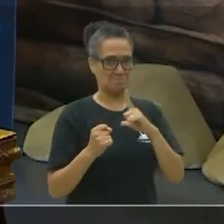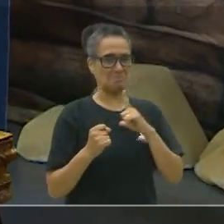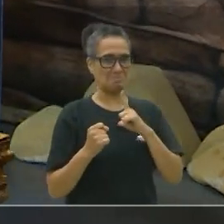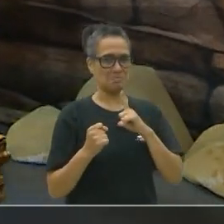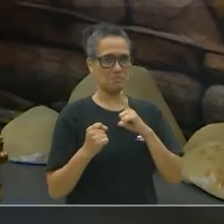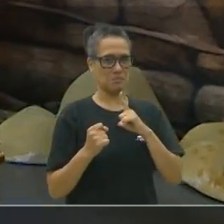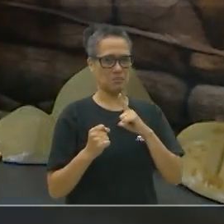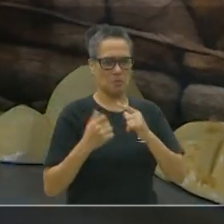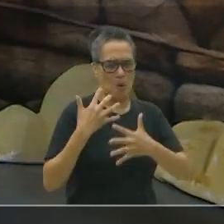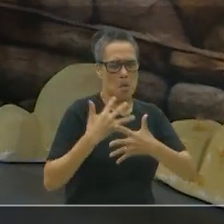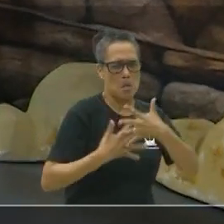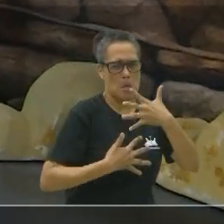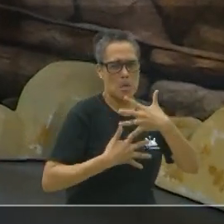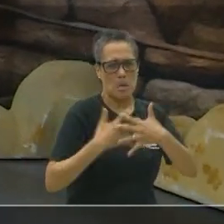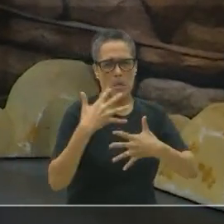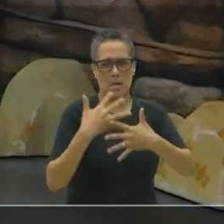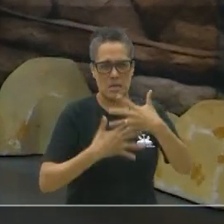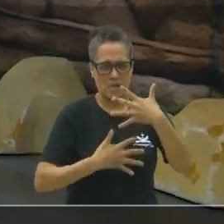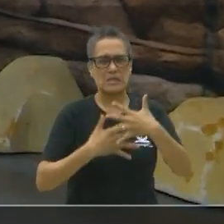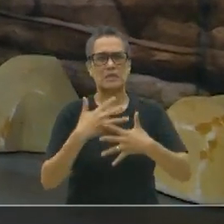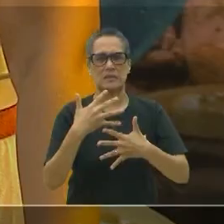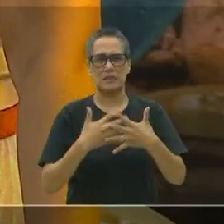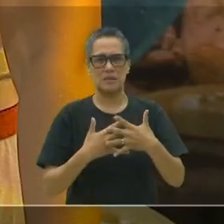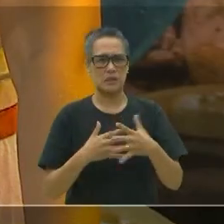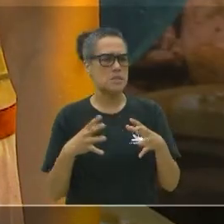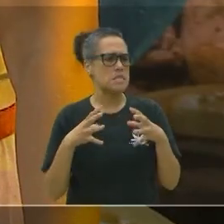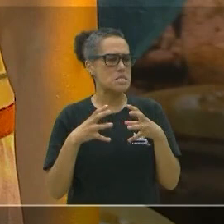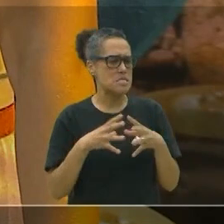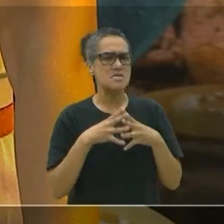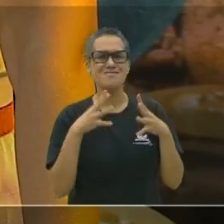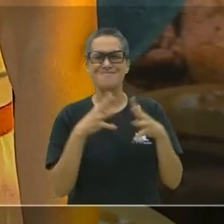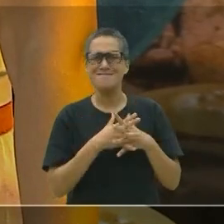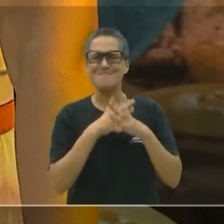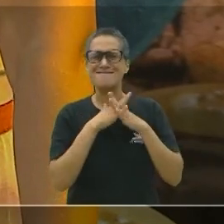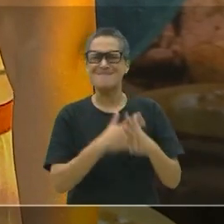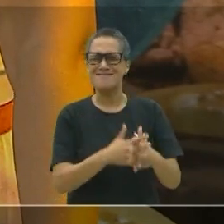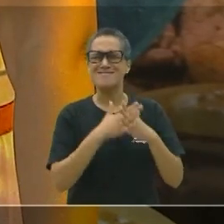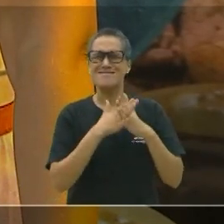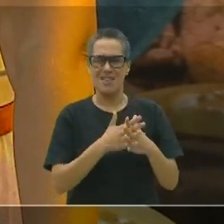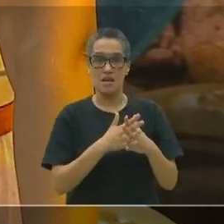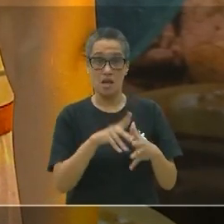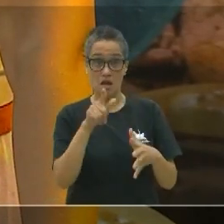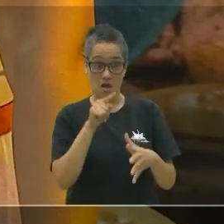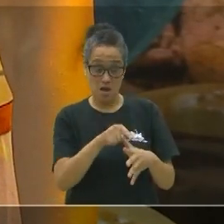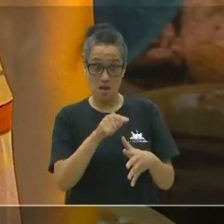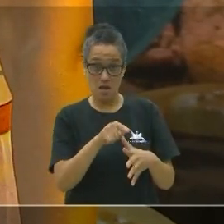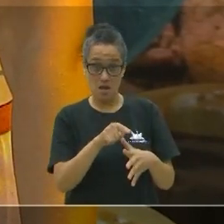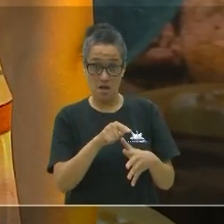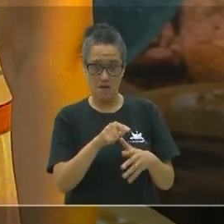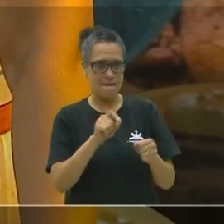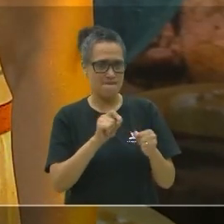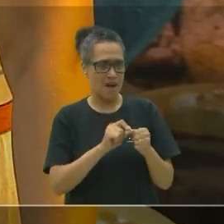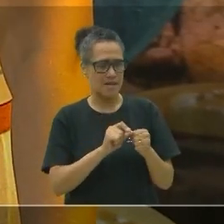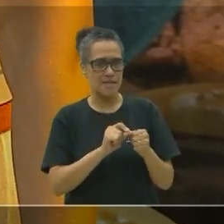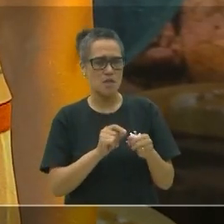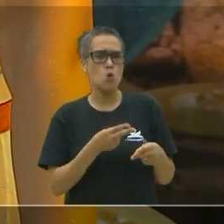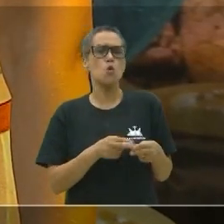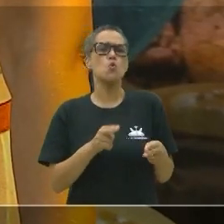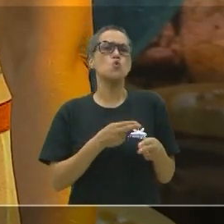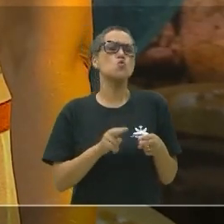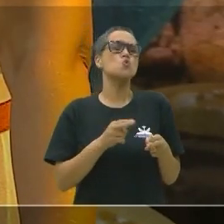para atrapalhar, para criar conflito. Ele se disfarça de qualquer coisa, menos